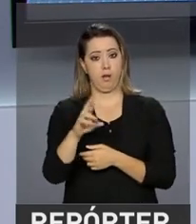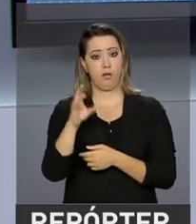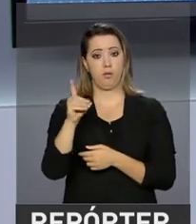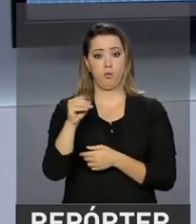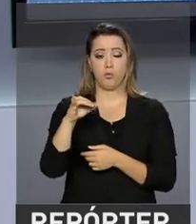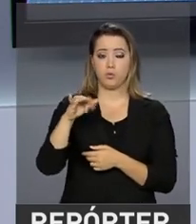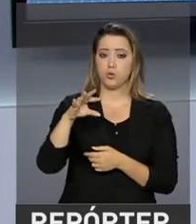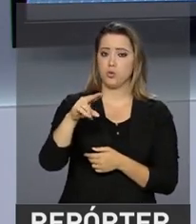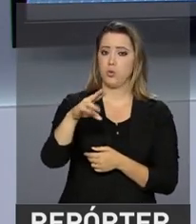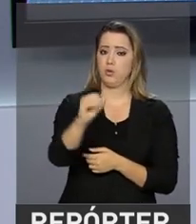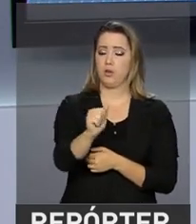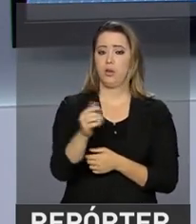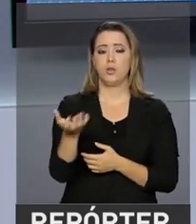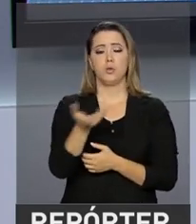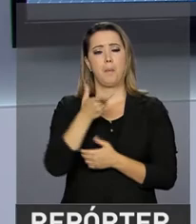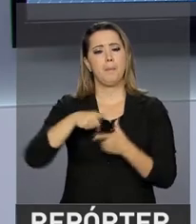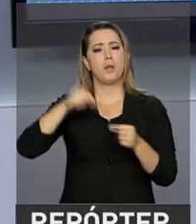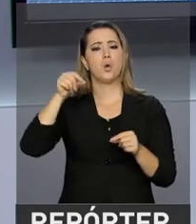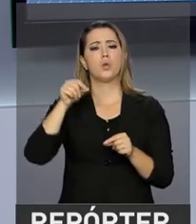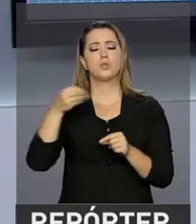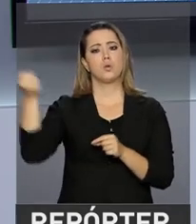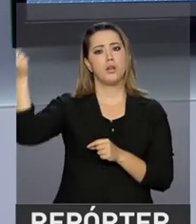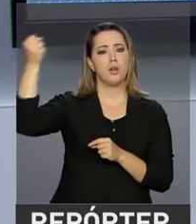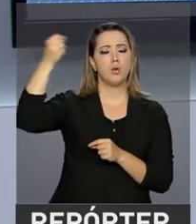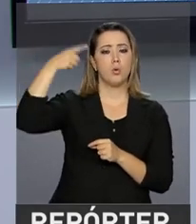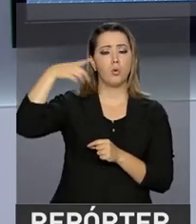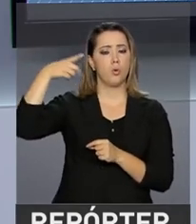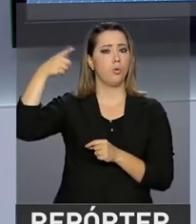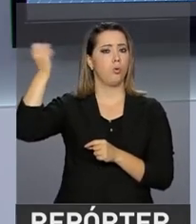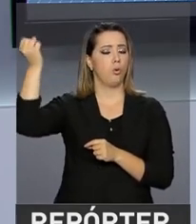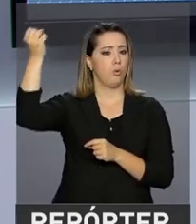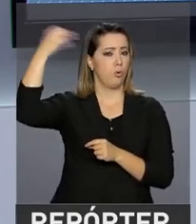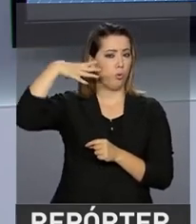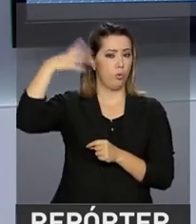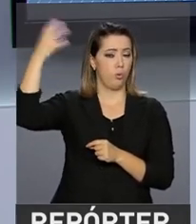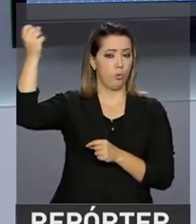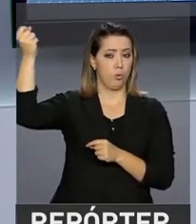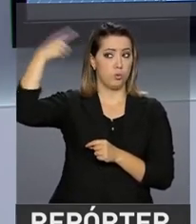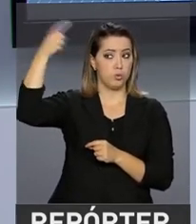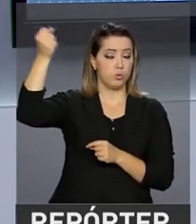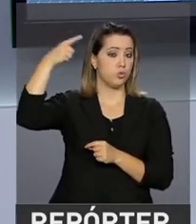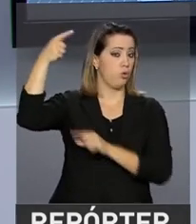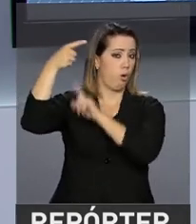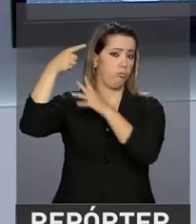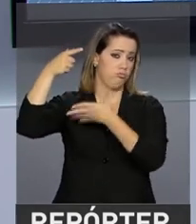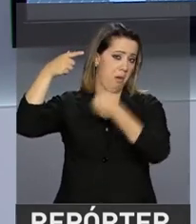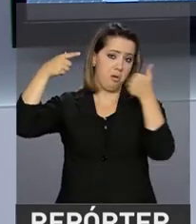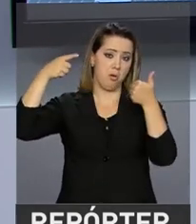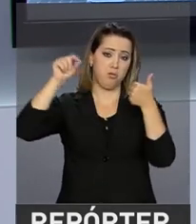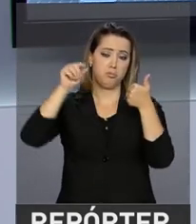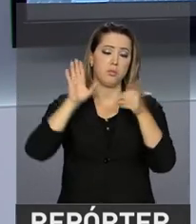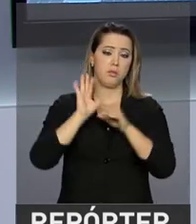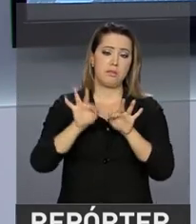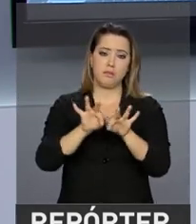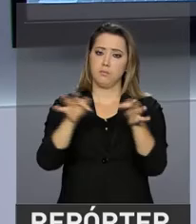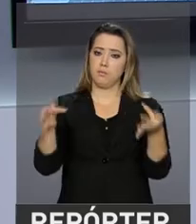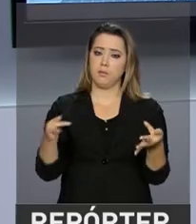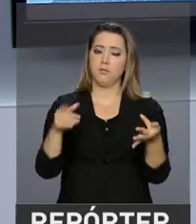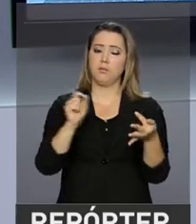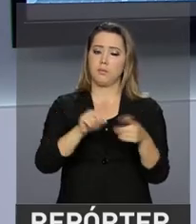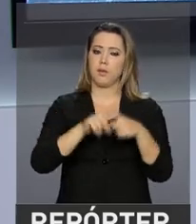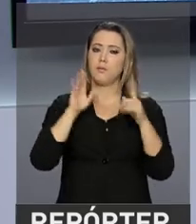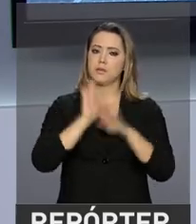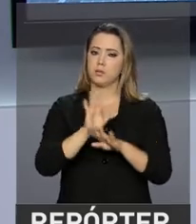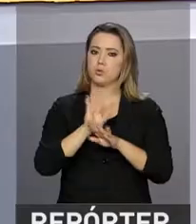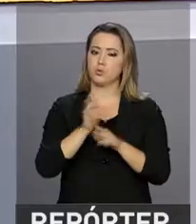e optar por iluminação natural ou lâmpadas econômicas são algumas dicas simples que ajudam a controlar o preço da conta de